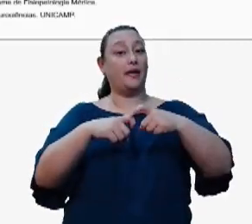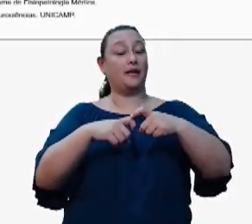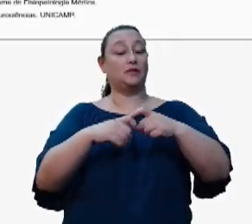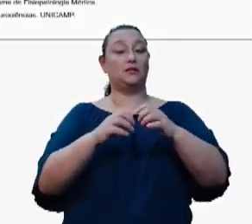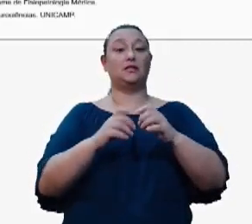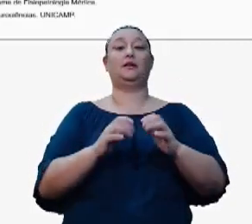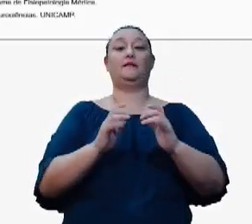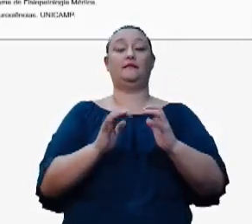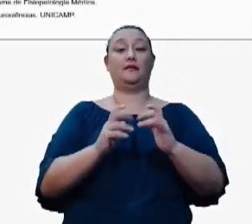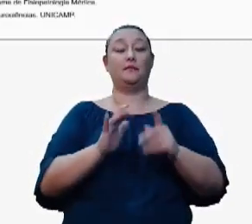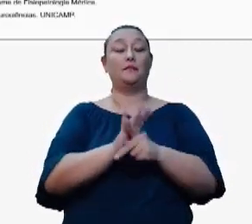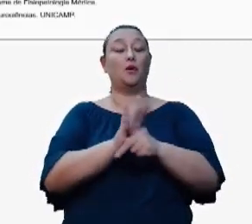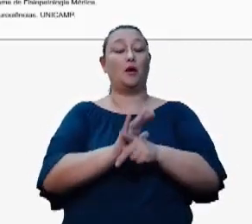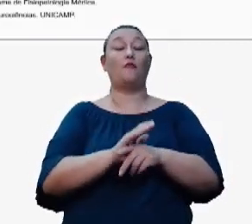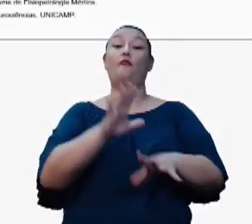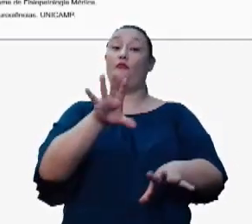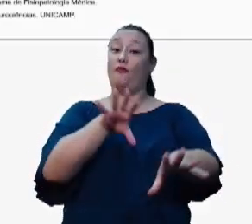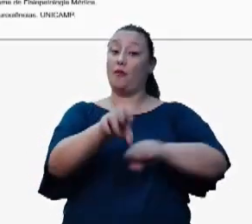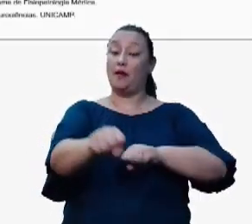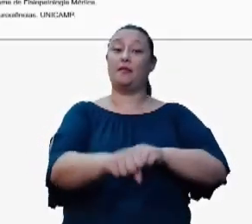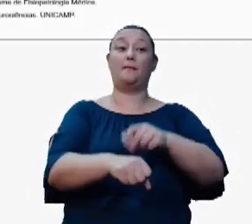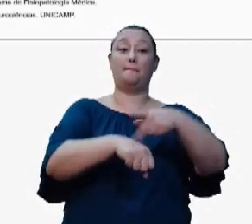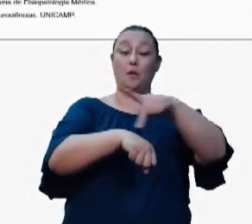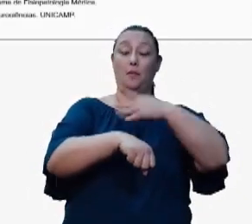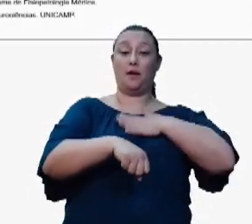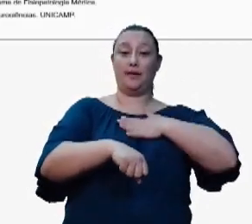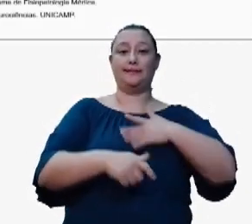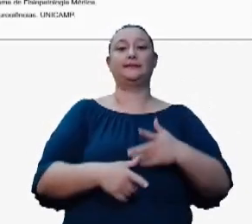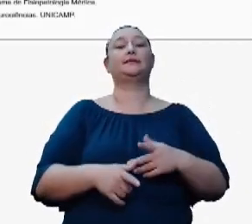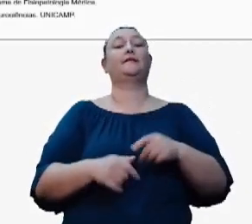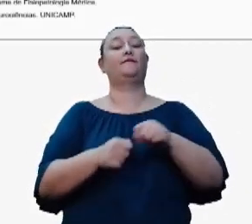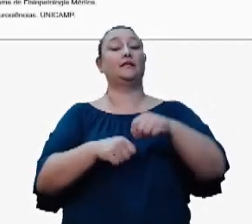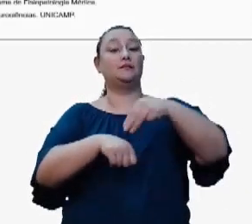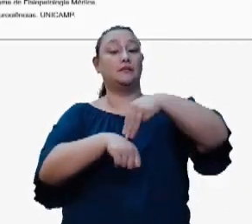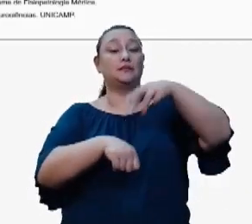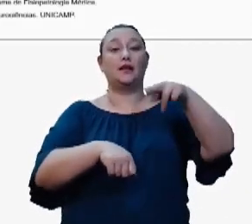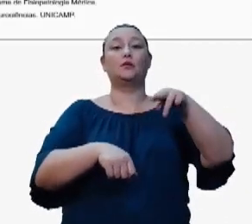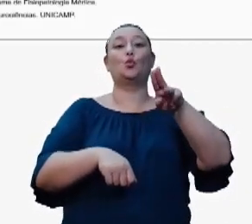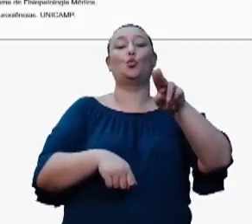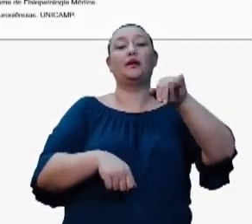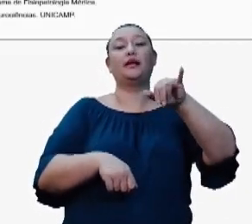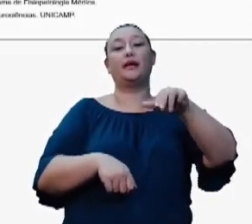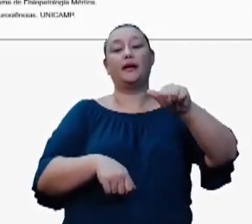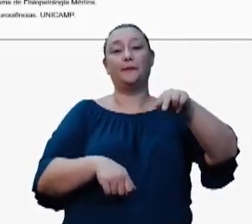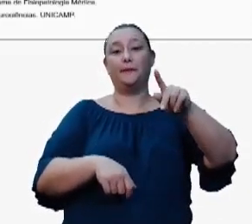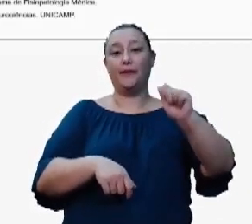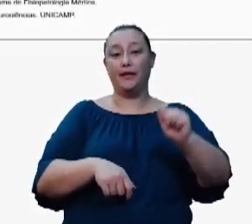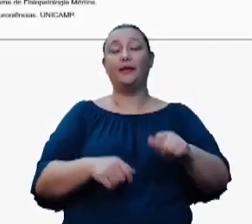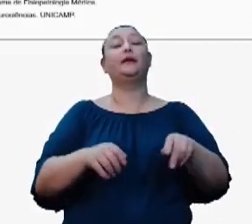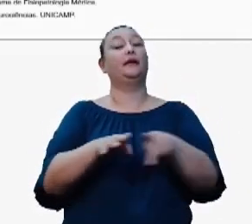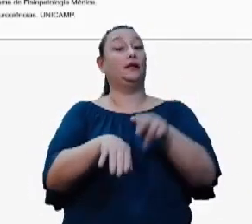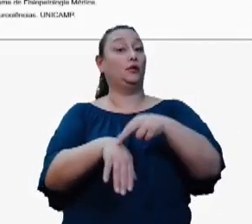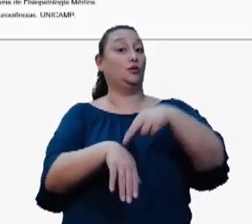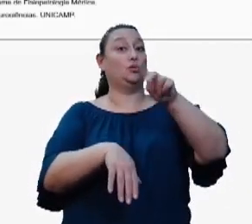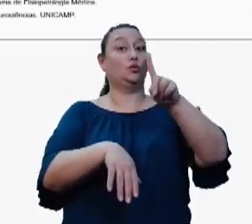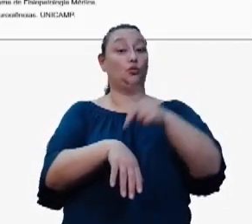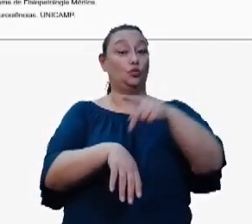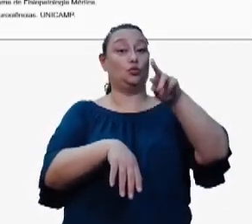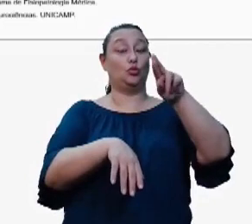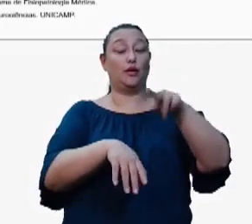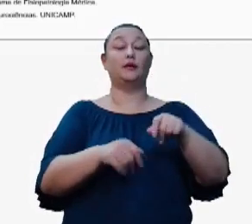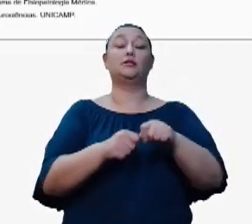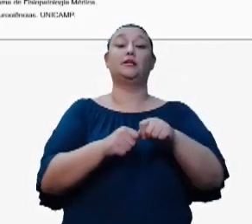fisiatria, formada em Venezuela. Com mestrado em ciências pela Unicamp e doutoranda em ciências no programa de